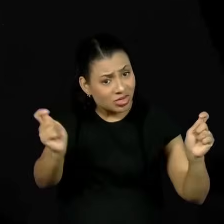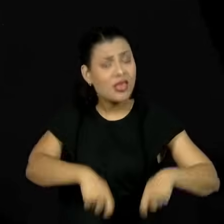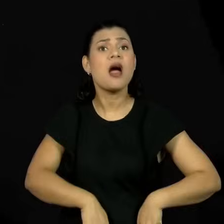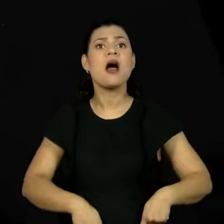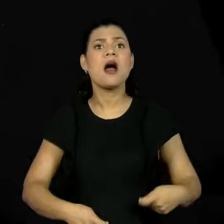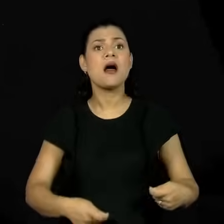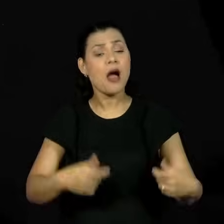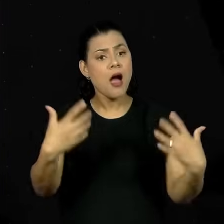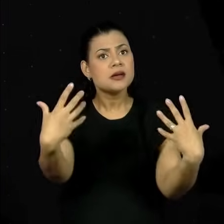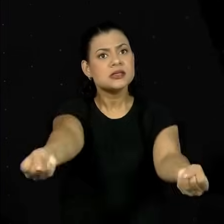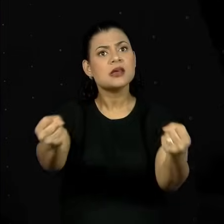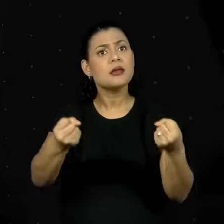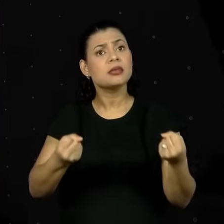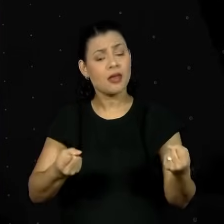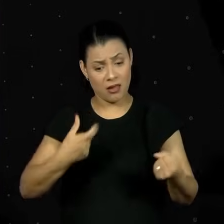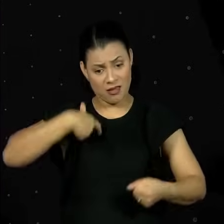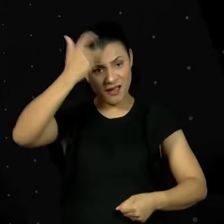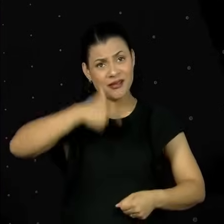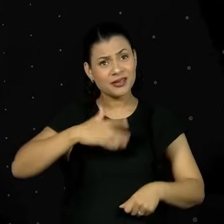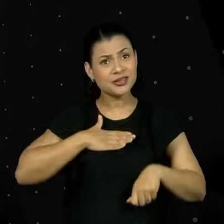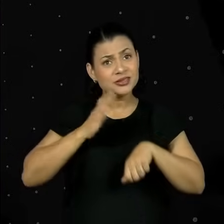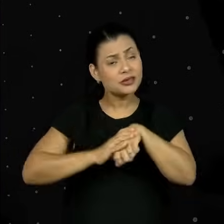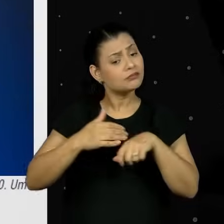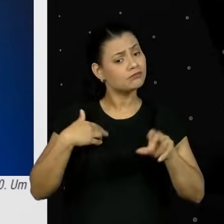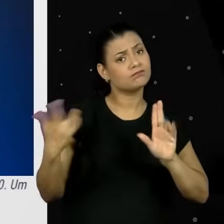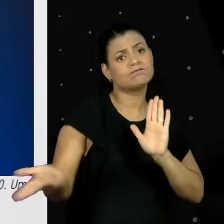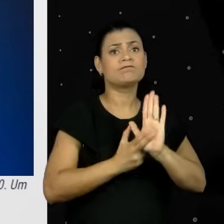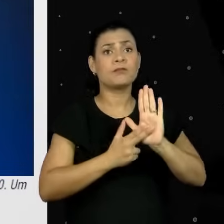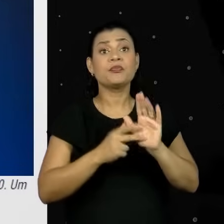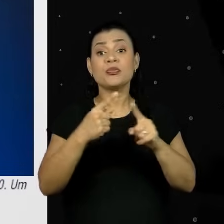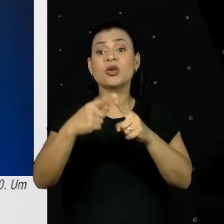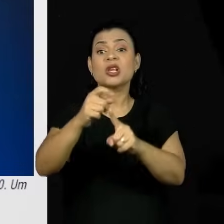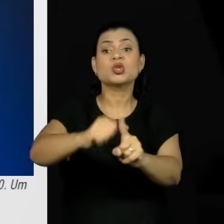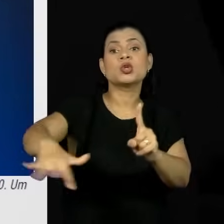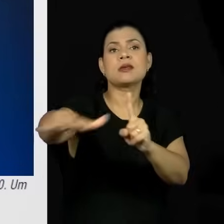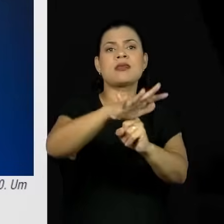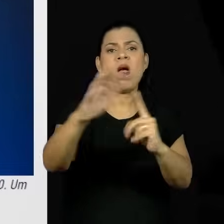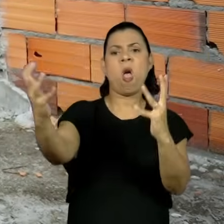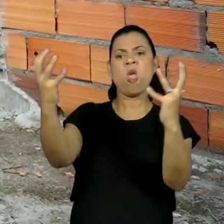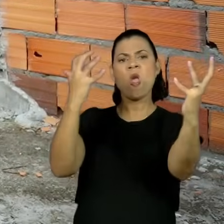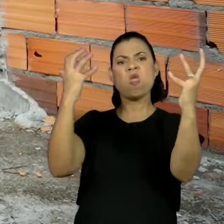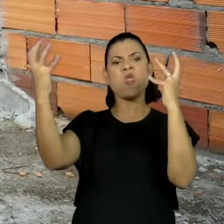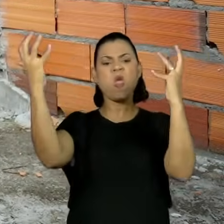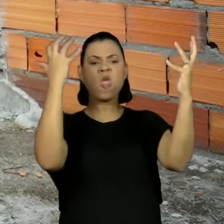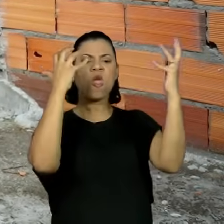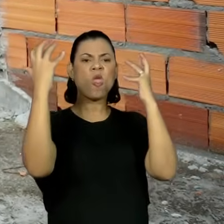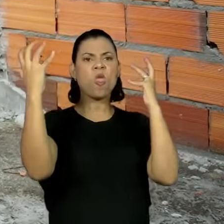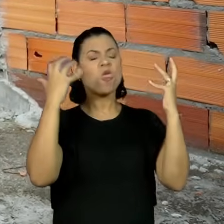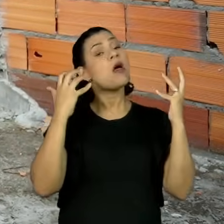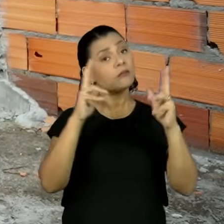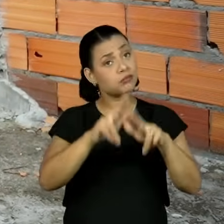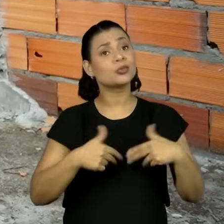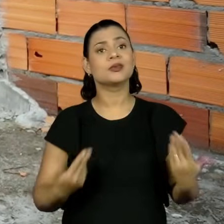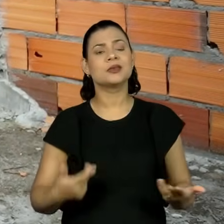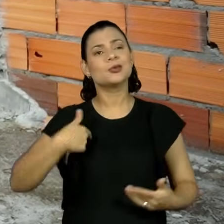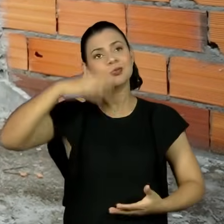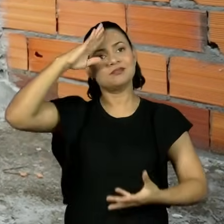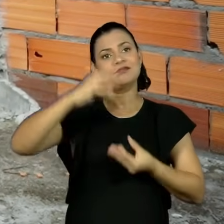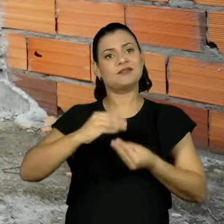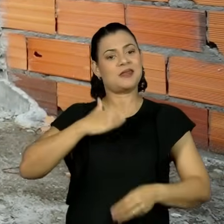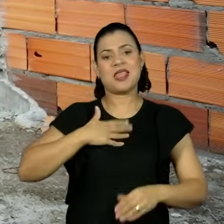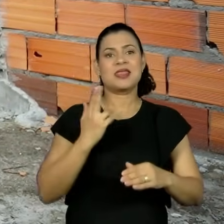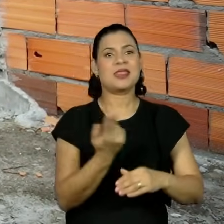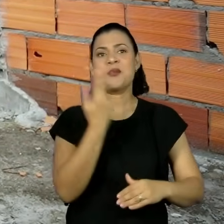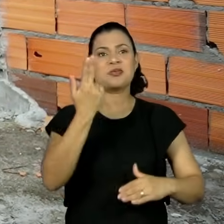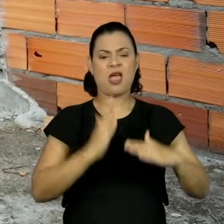é aceitar, né? Porque não é a gente que inventa isso, é o sistema que impõe na nossa cabeça. É isso, mano, é entender, não existe limite